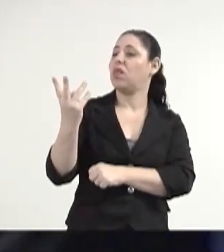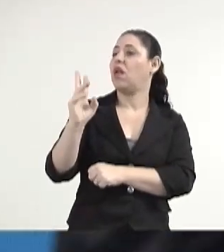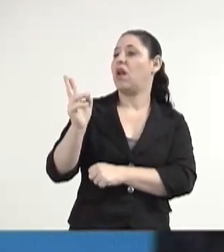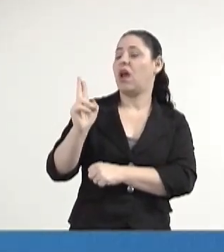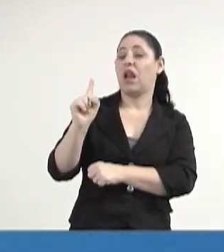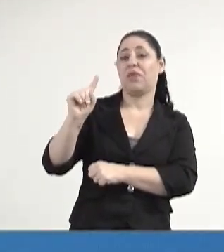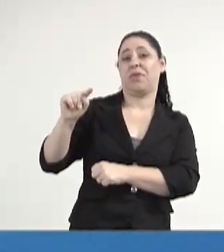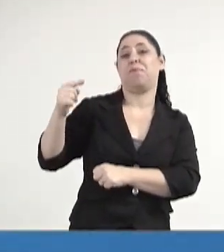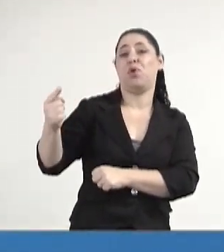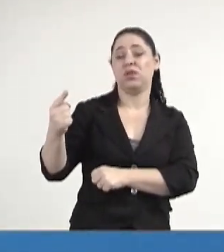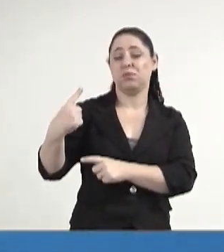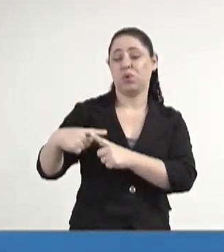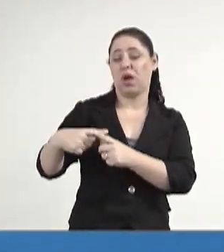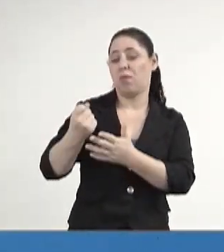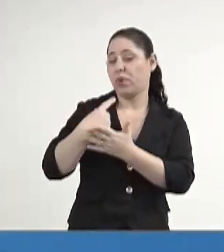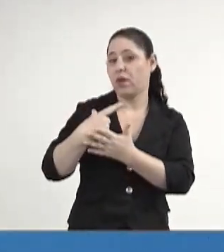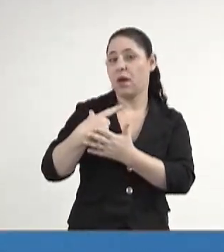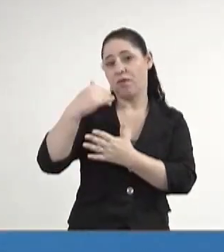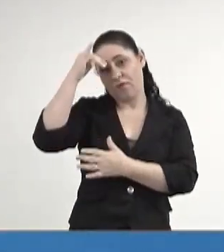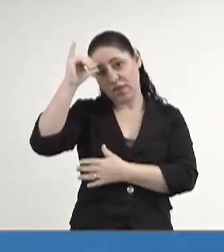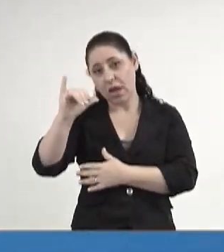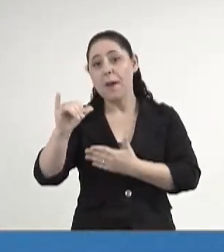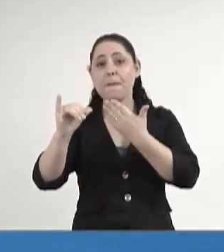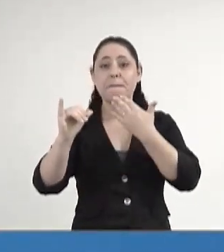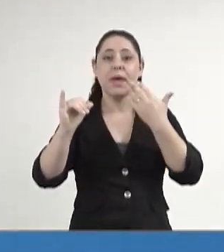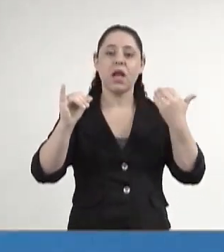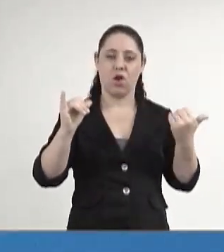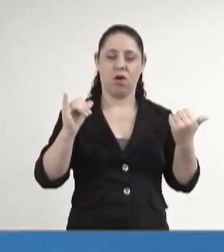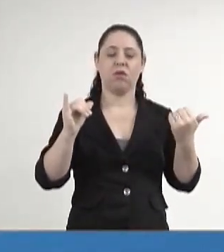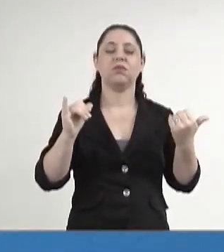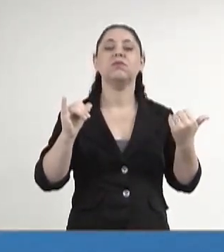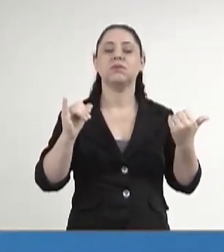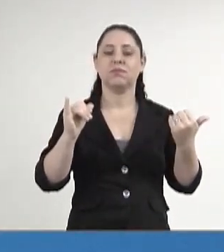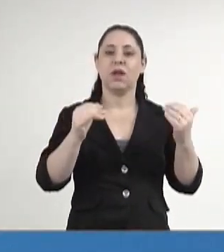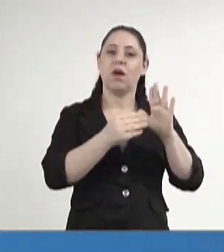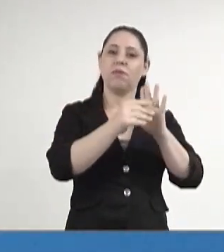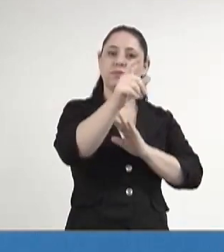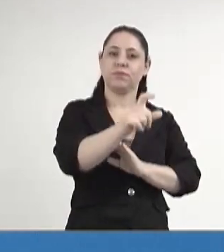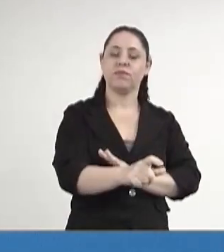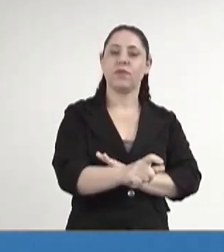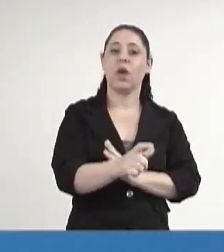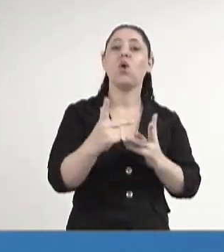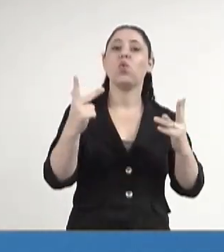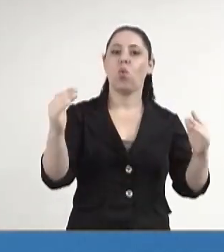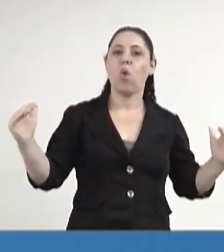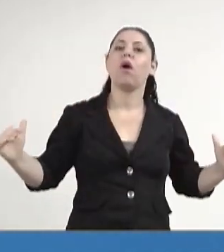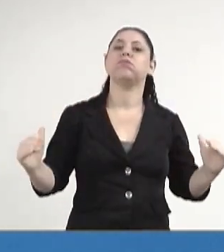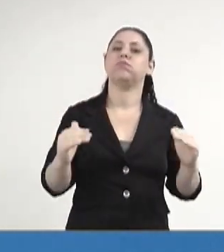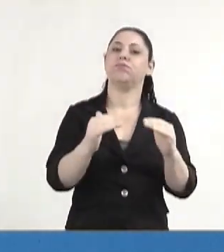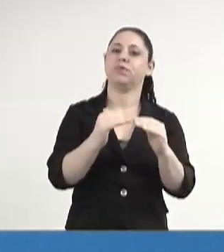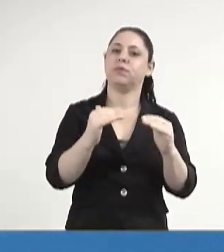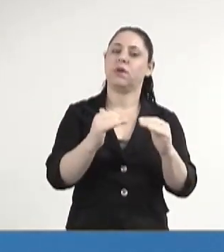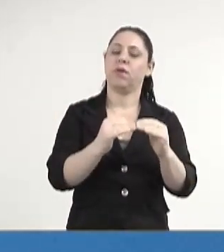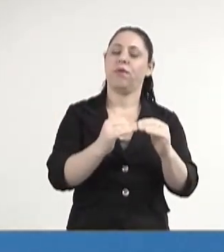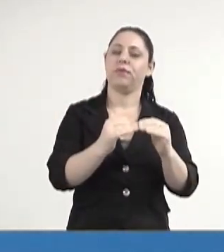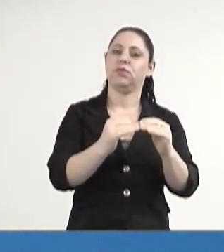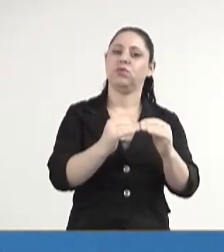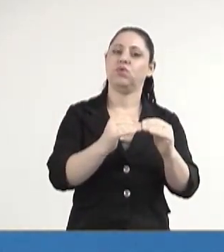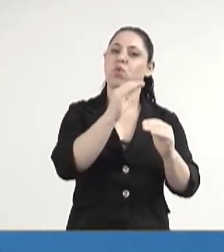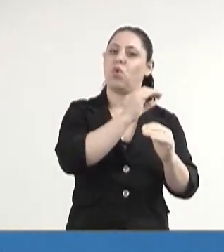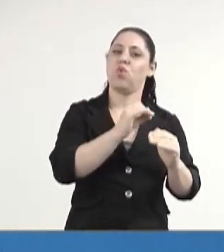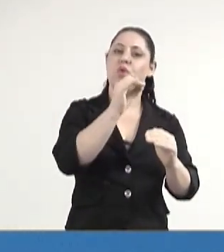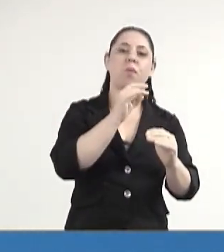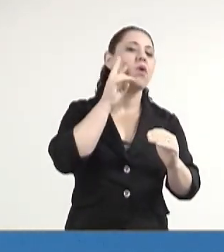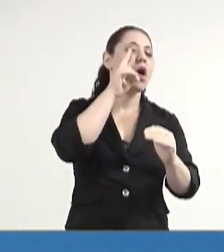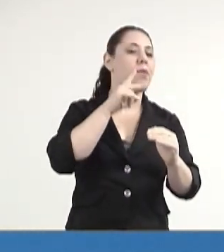ponta. Portanto, prevenção é o melhor remédio, e a gente encaminha essa indicação para que, na mesma simetria, como eu disse,